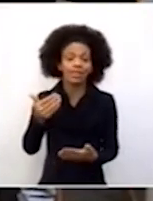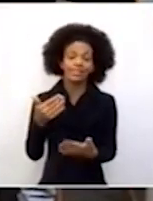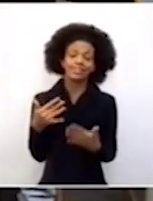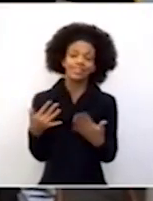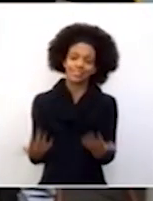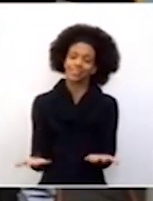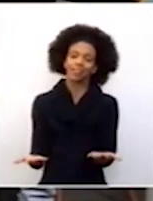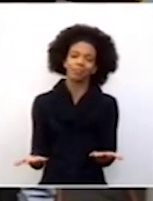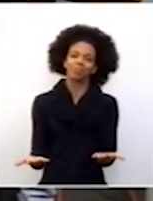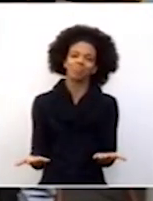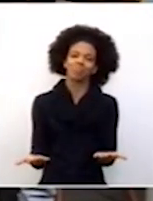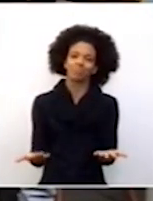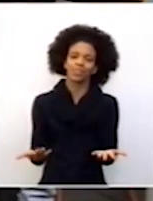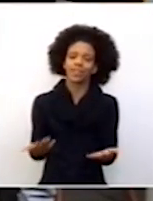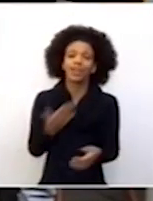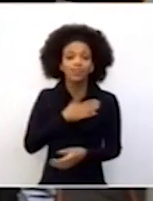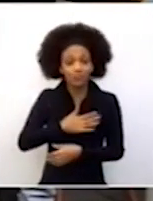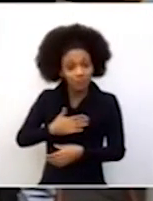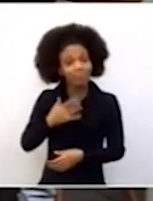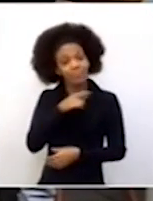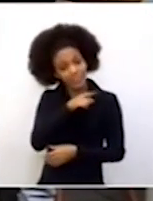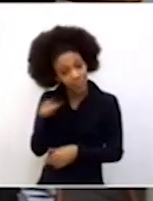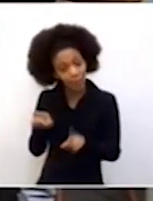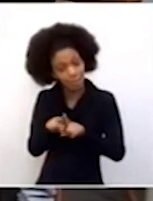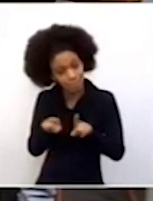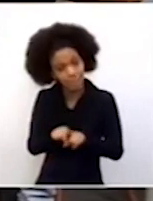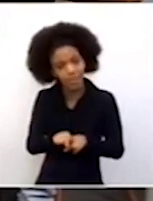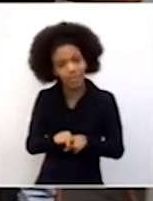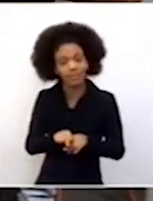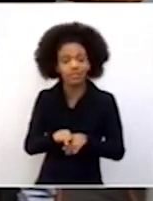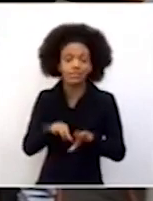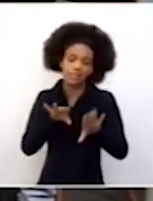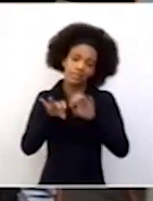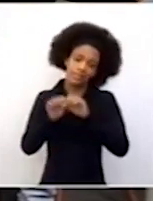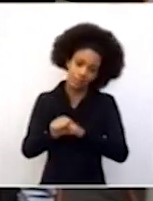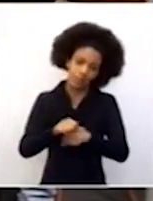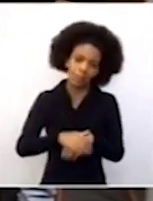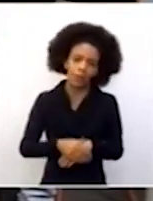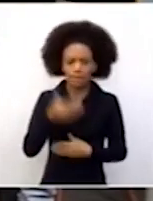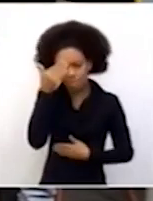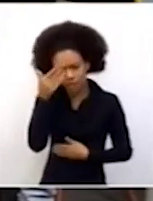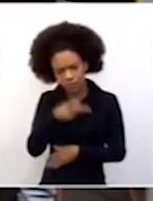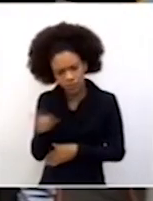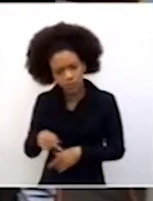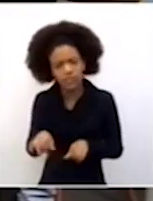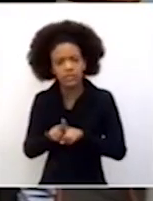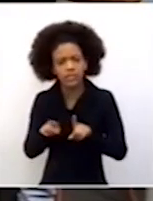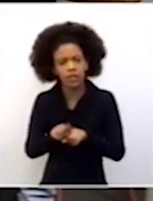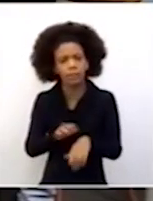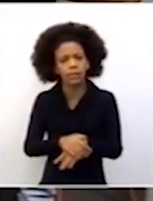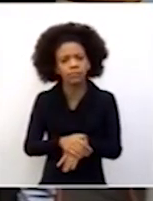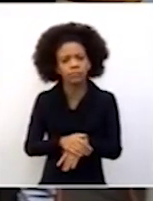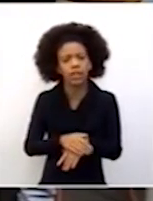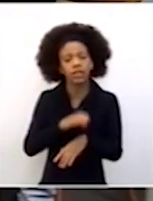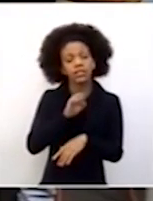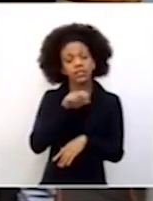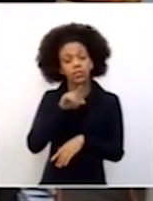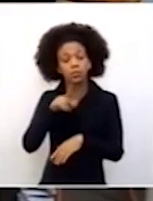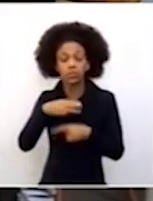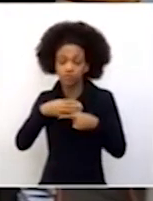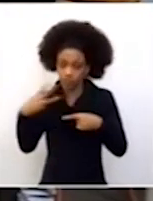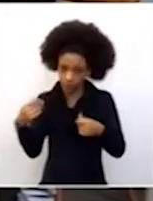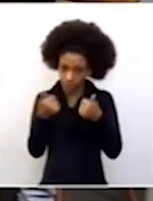assim, satisfeitos com essa contribuição nossa nessa TPC. Obrigado aos professores e também ao pessoal da SEDUC e da